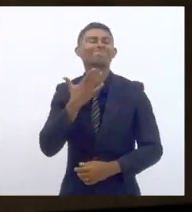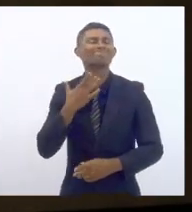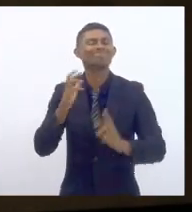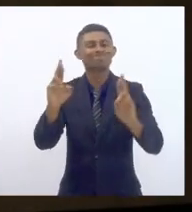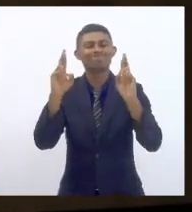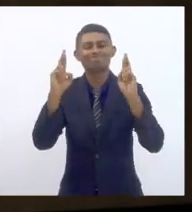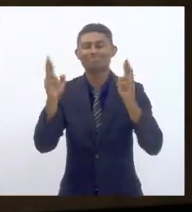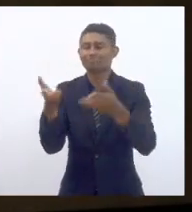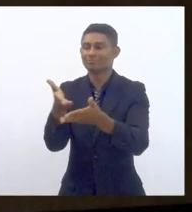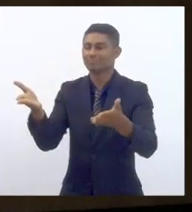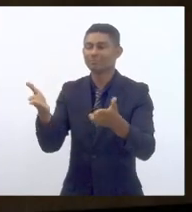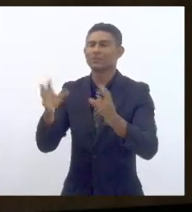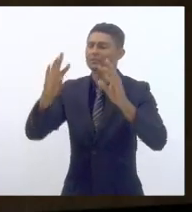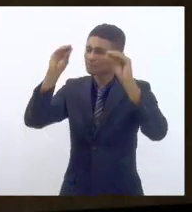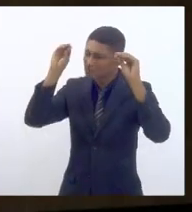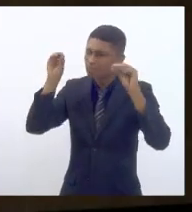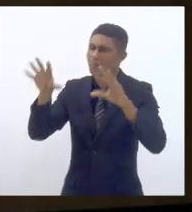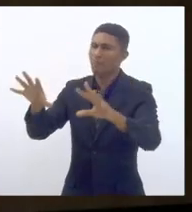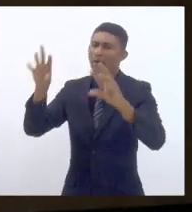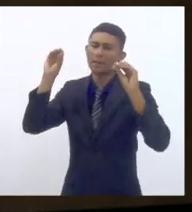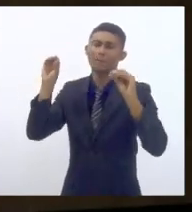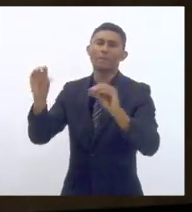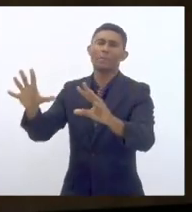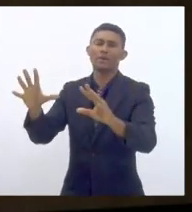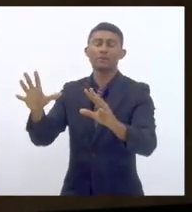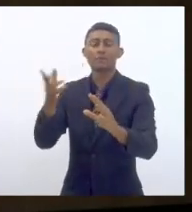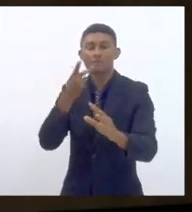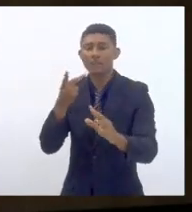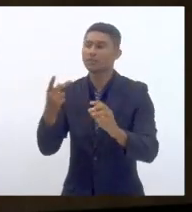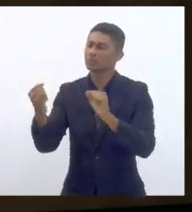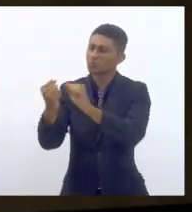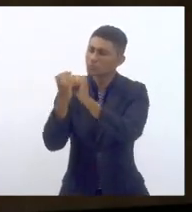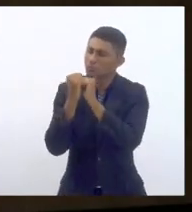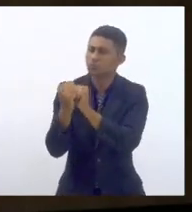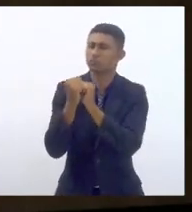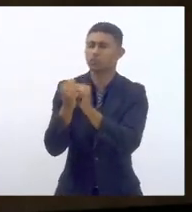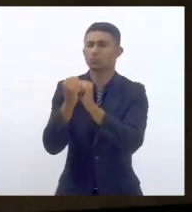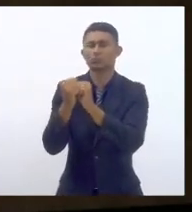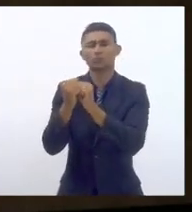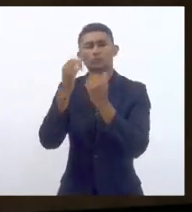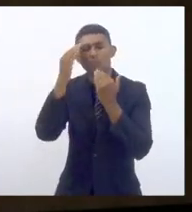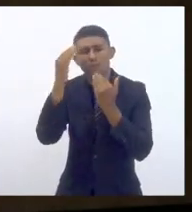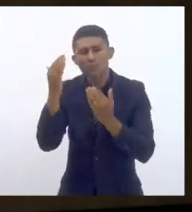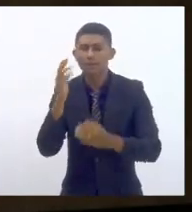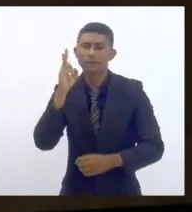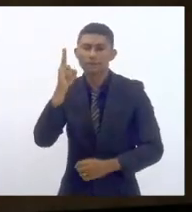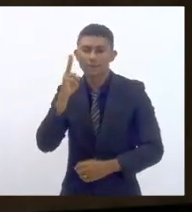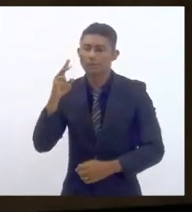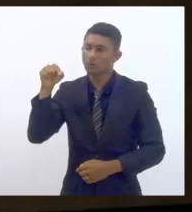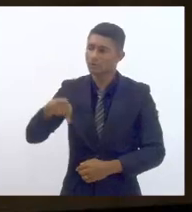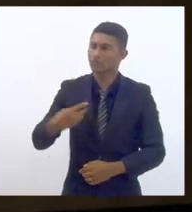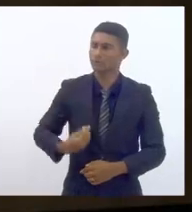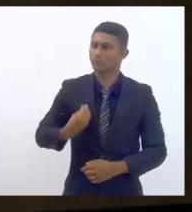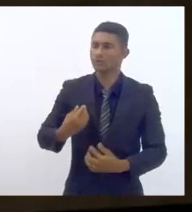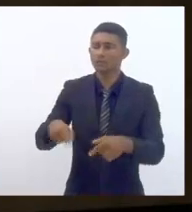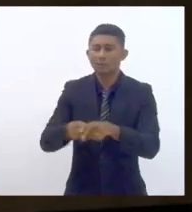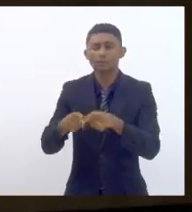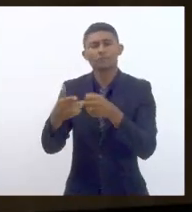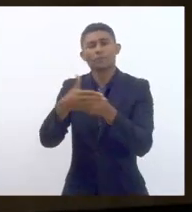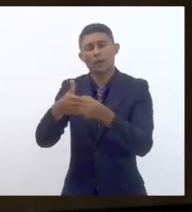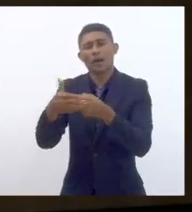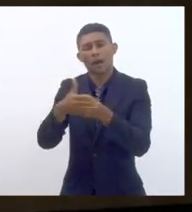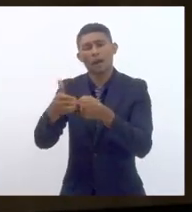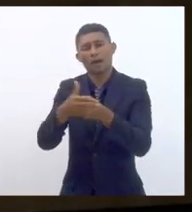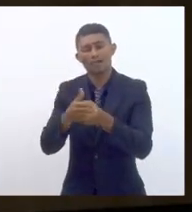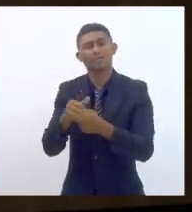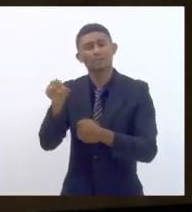de Petrópolis e dizer que estamos juntos. Obrigado pela presença do vereador e obrigado pelo carinho do